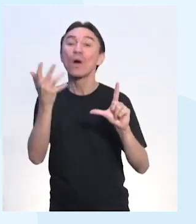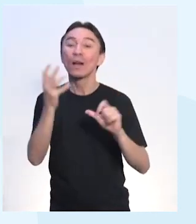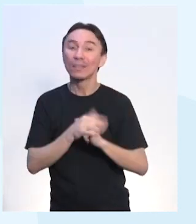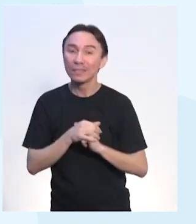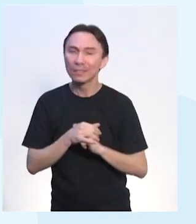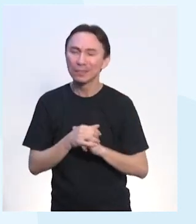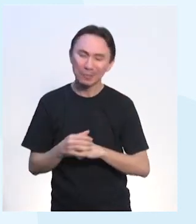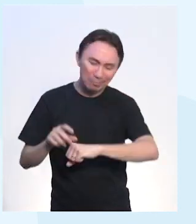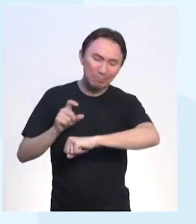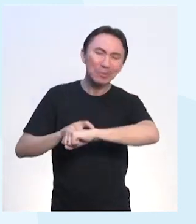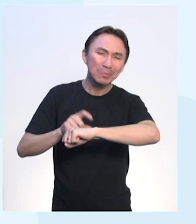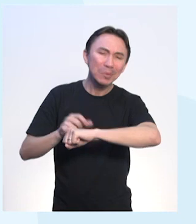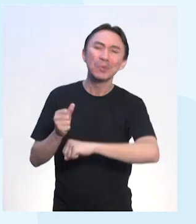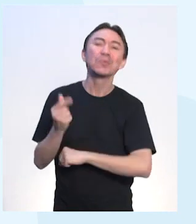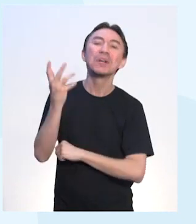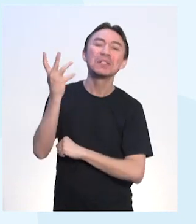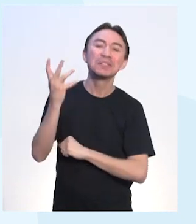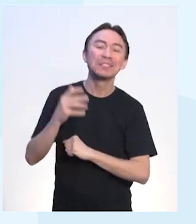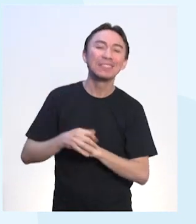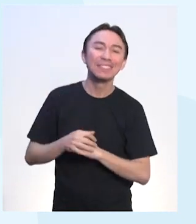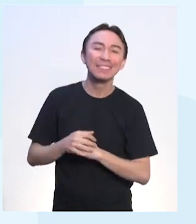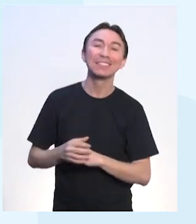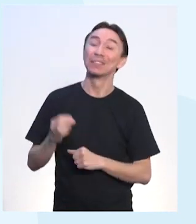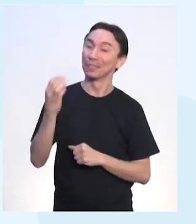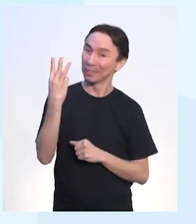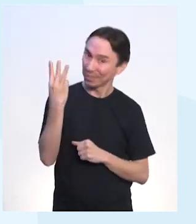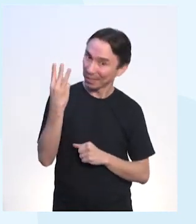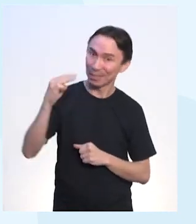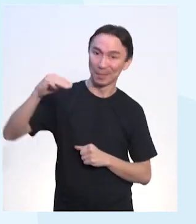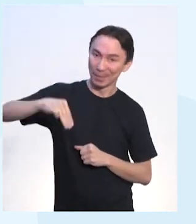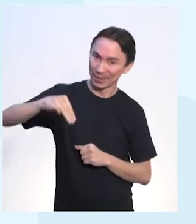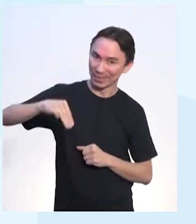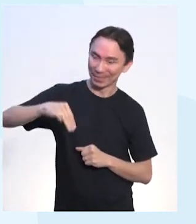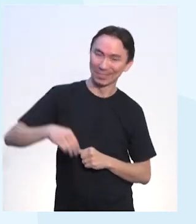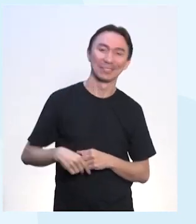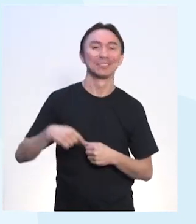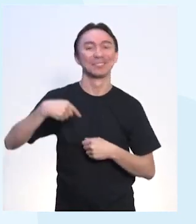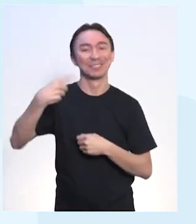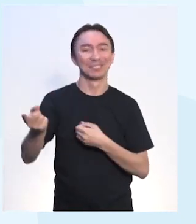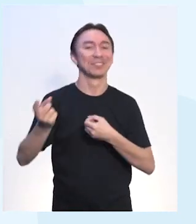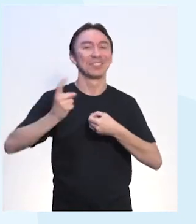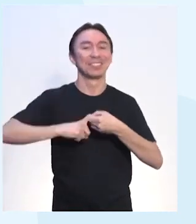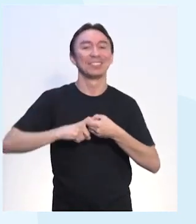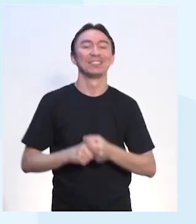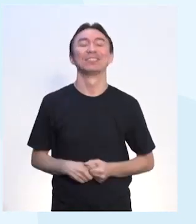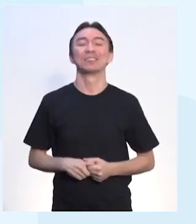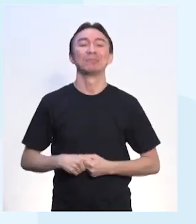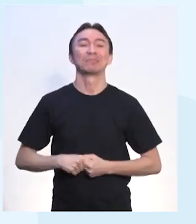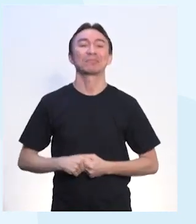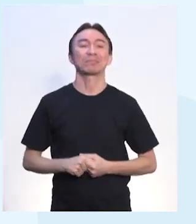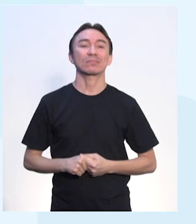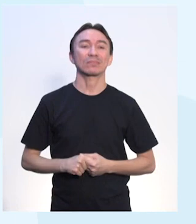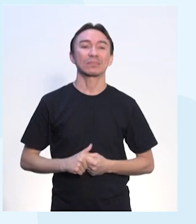quantos minutos? Adivinha, professora Inês? 3 minutos. Voltamos em 3.